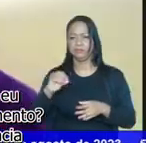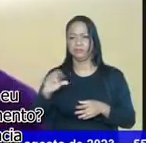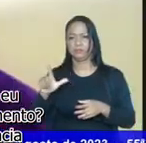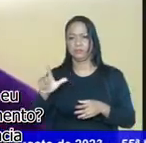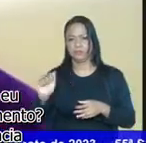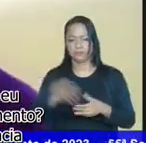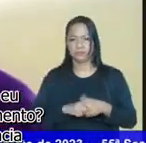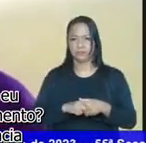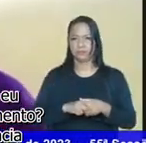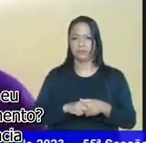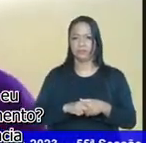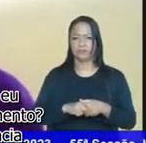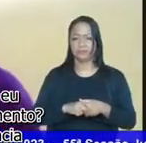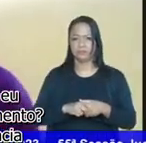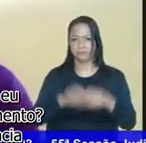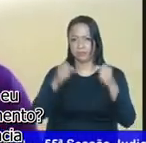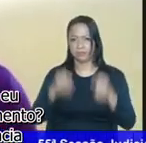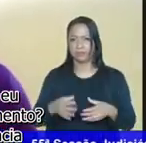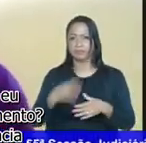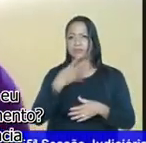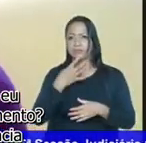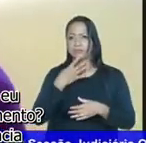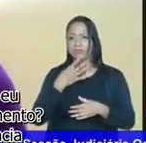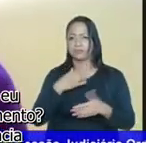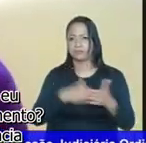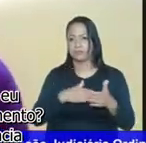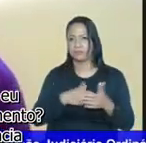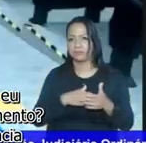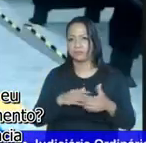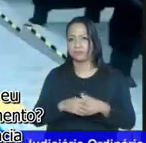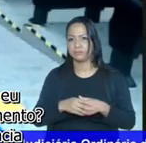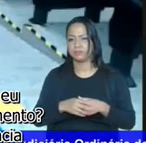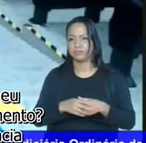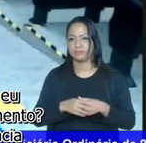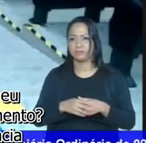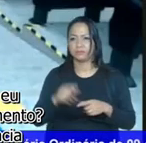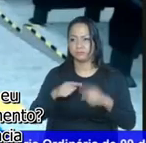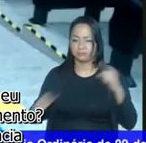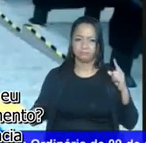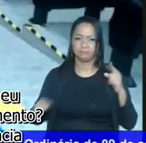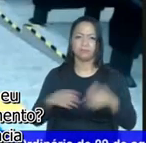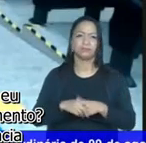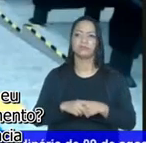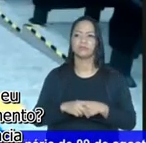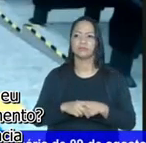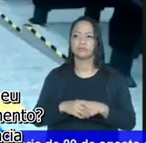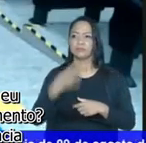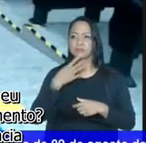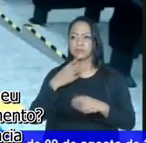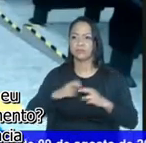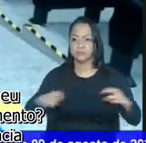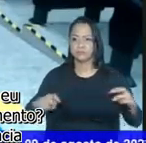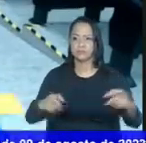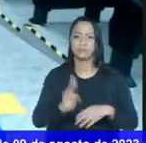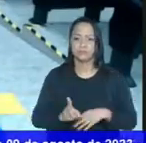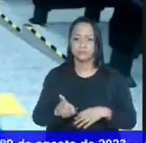ampla do Presentes aqui plenário. os pressupostos Na de admissibilidade tela, ao conheço doutora dos Paola embargos. Alguma objeção ao conhecimento? Conhecida a unanimidade, pode